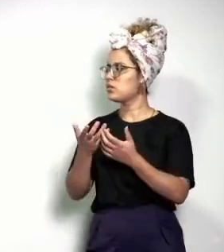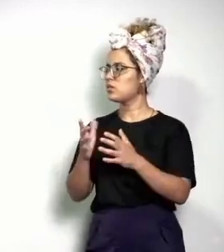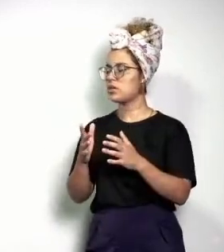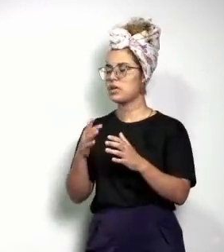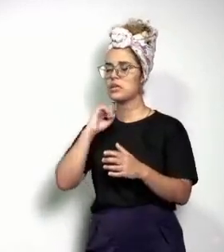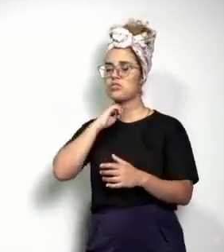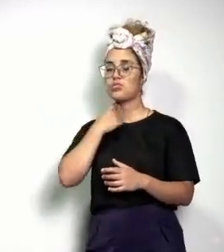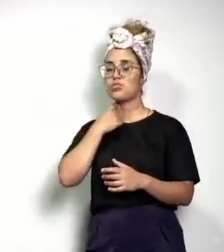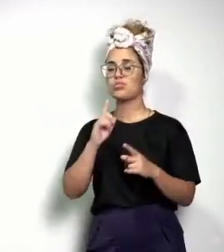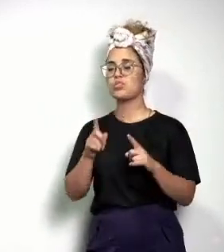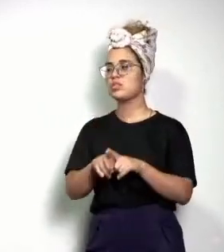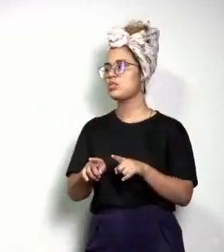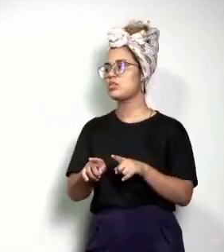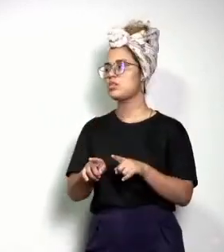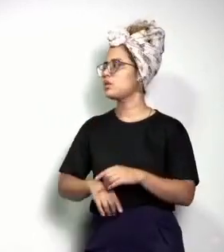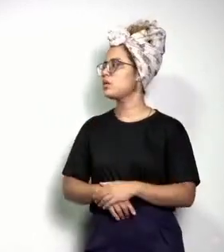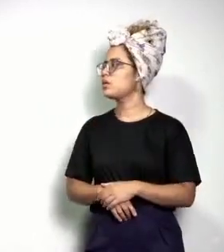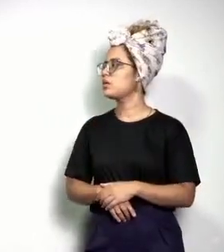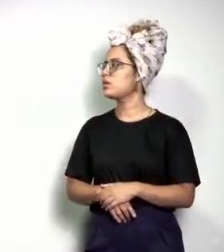também.